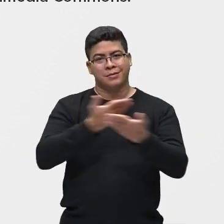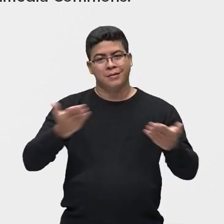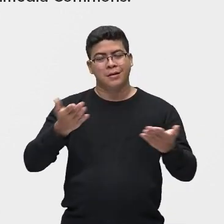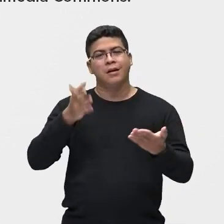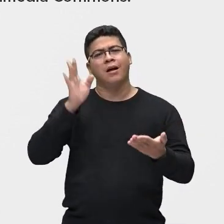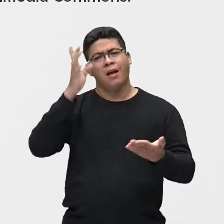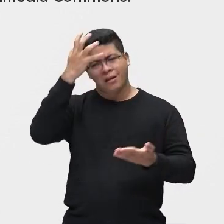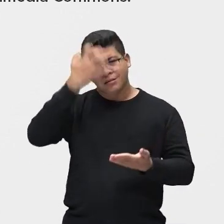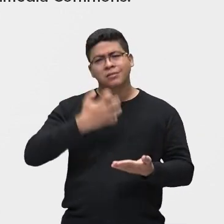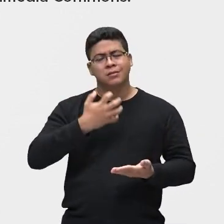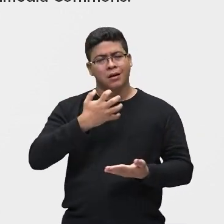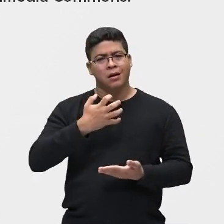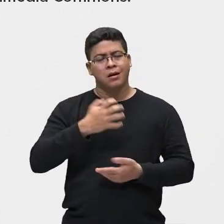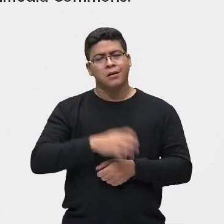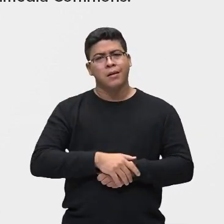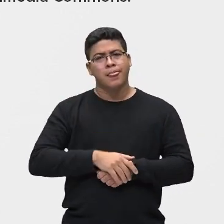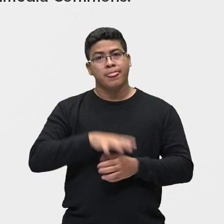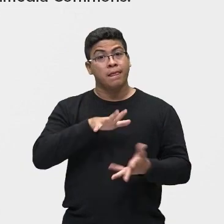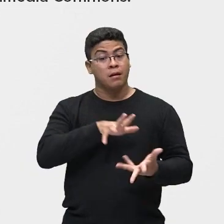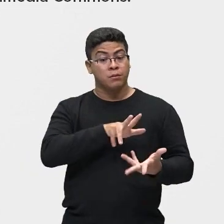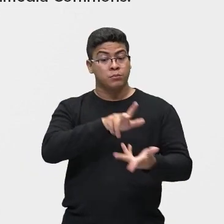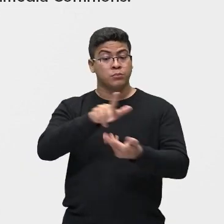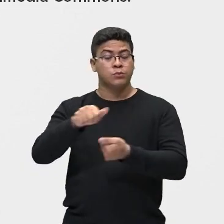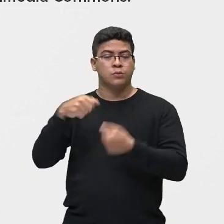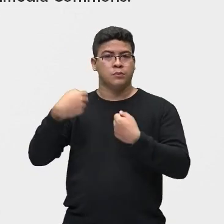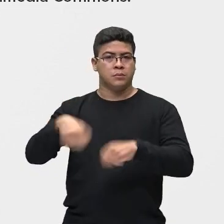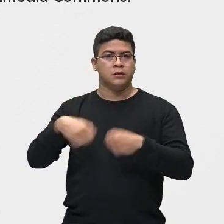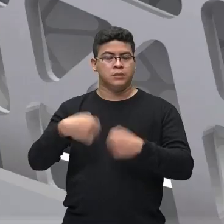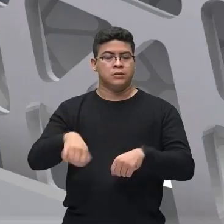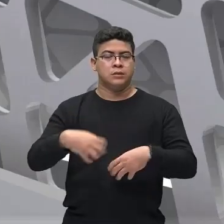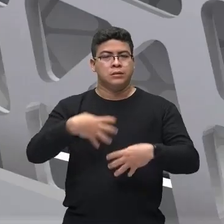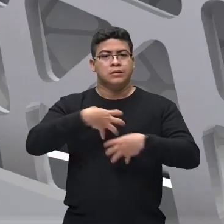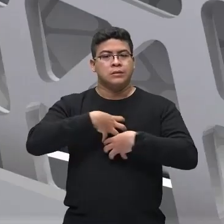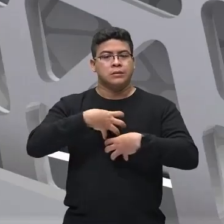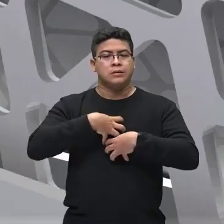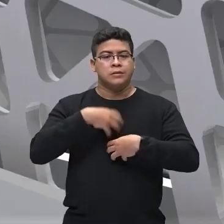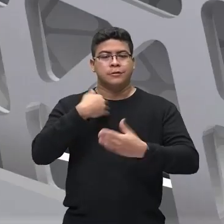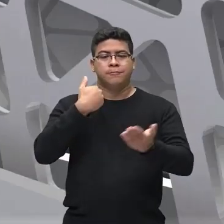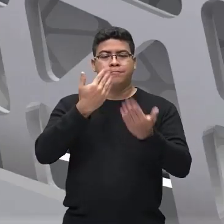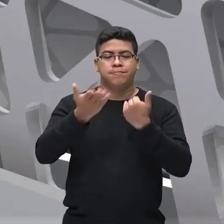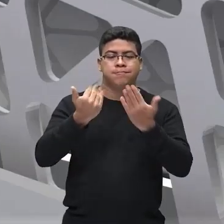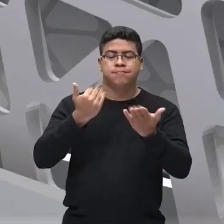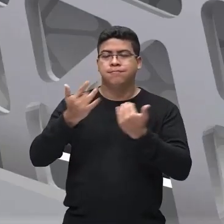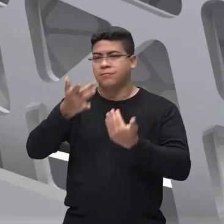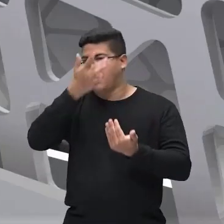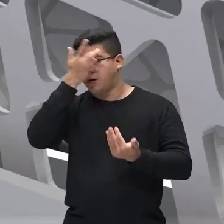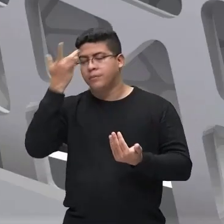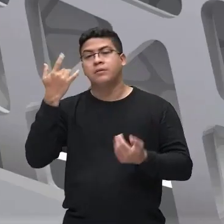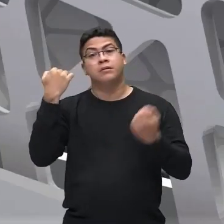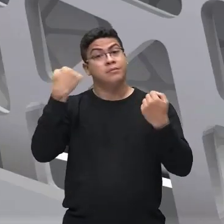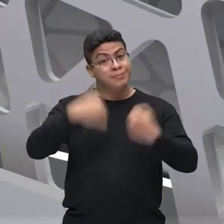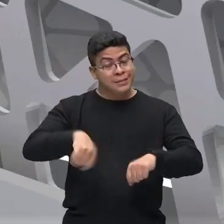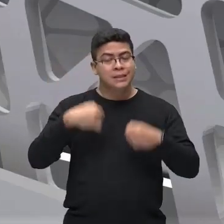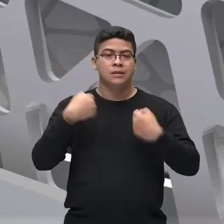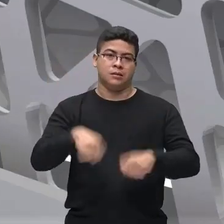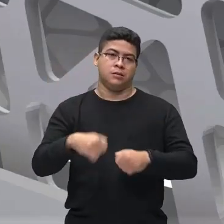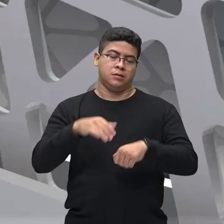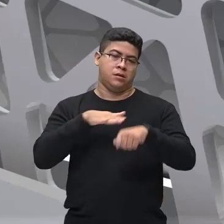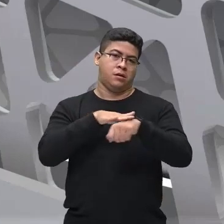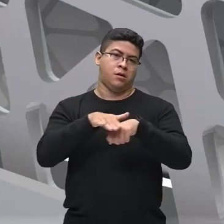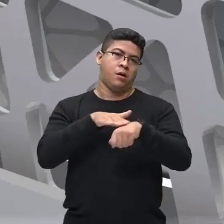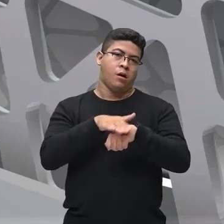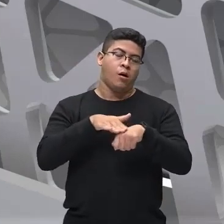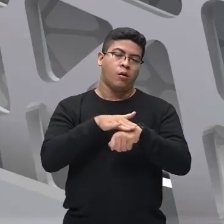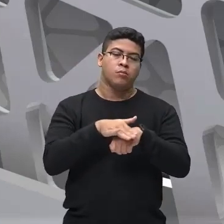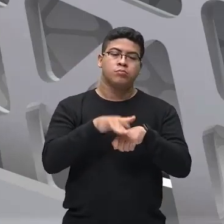muito sério. O mundo precisa ser escutado. As pessoas precisam de alguém